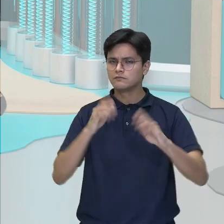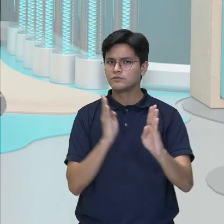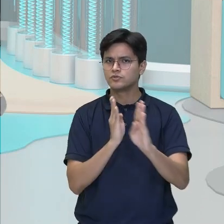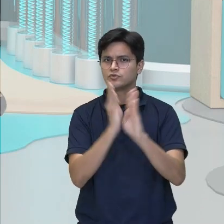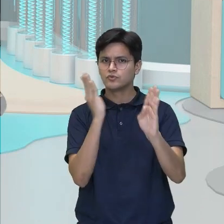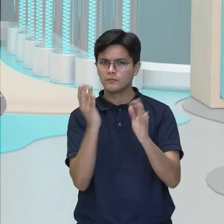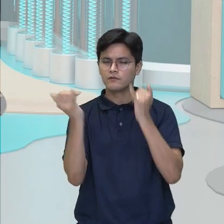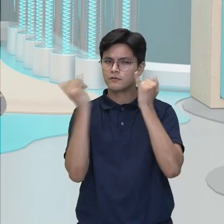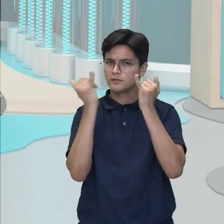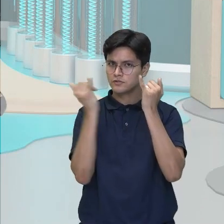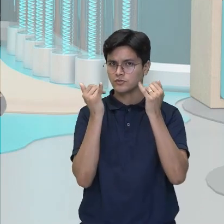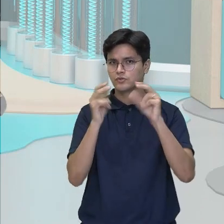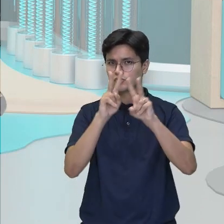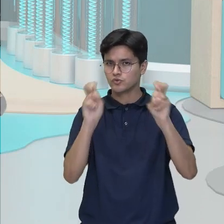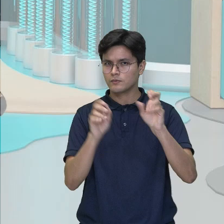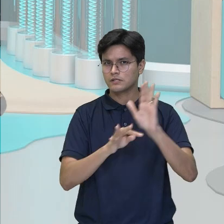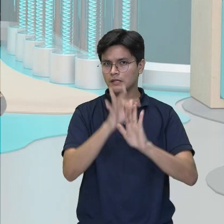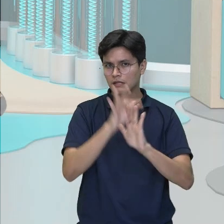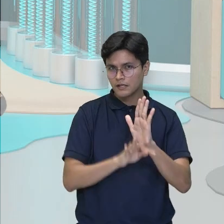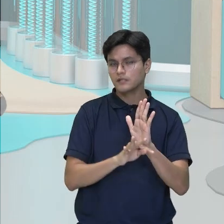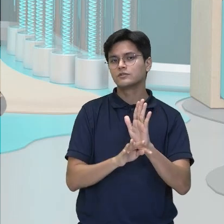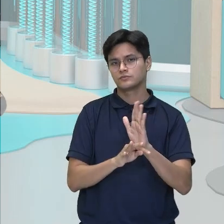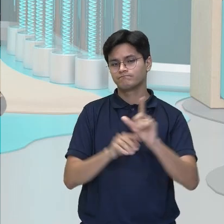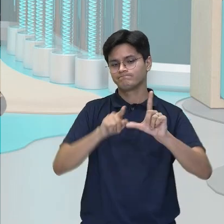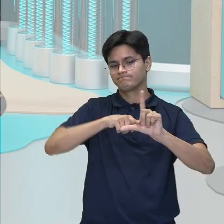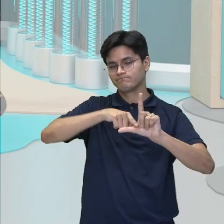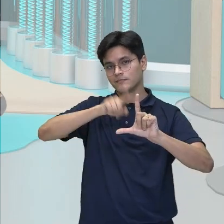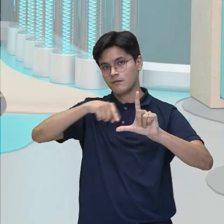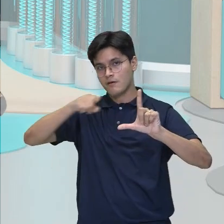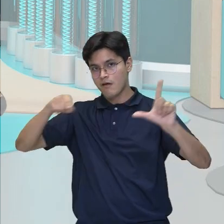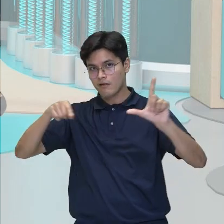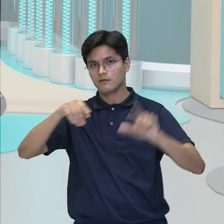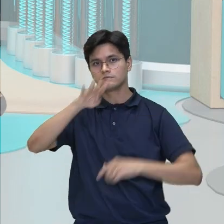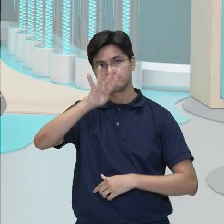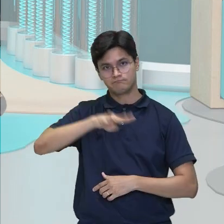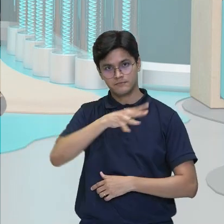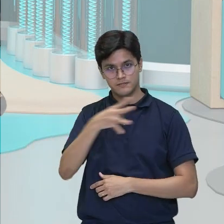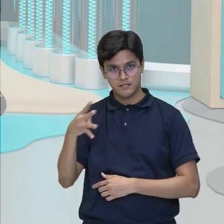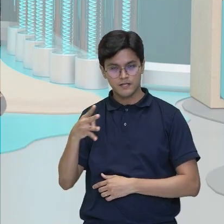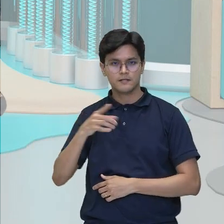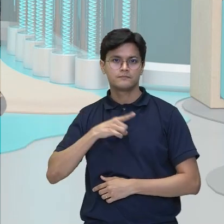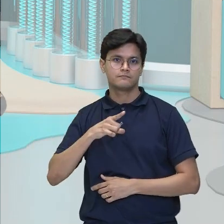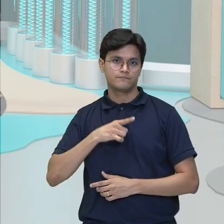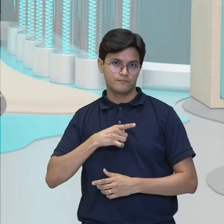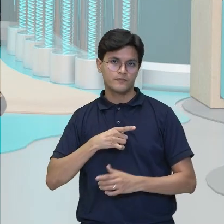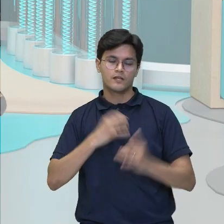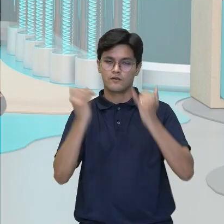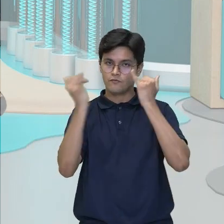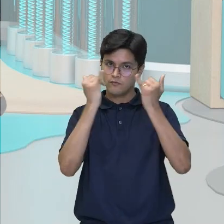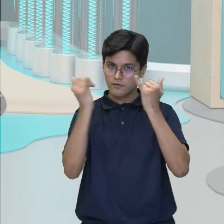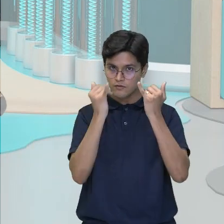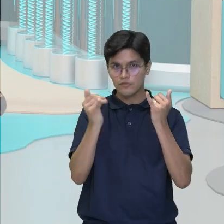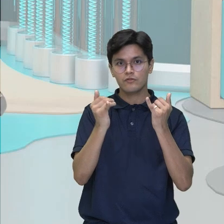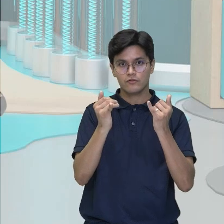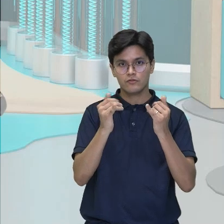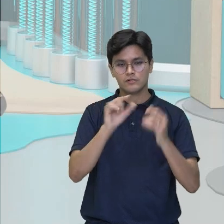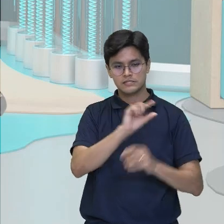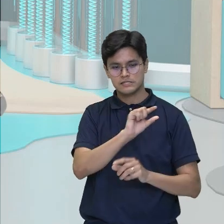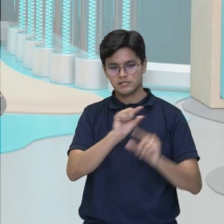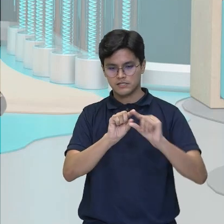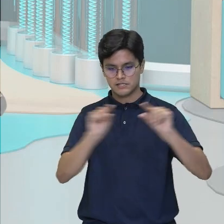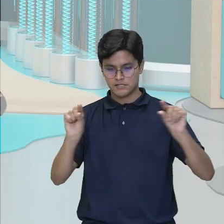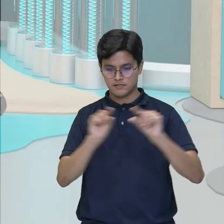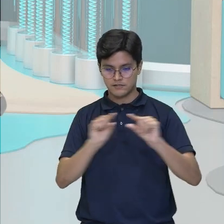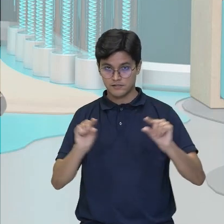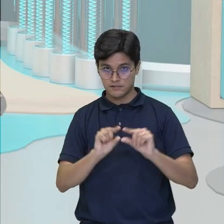as tabelas e gráficos. Então, você tem tanto informações, né, verticais como as informações horizontais que a gente está